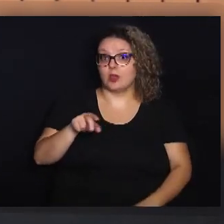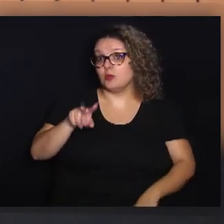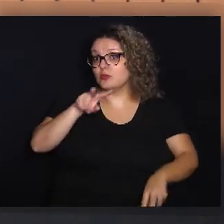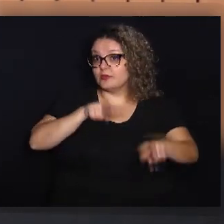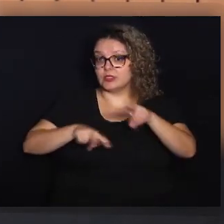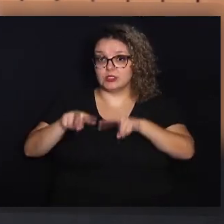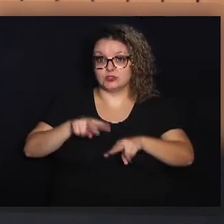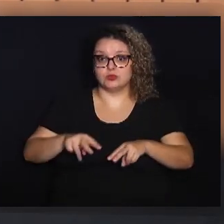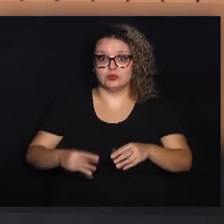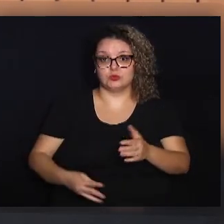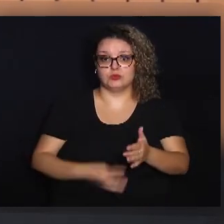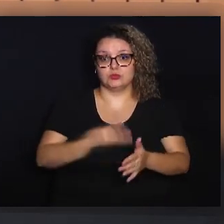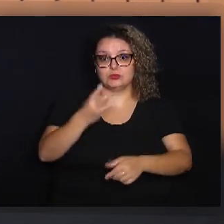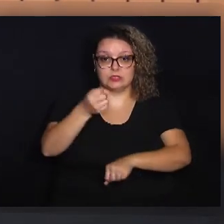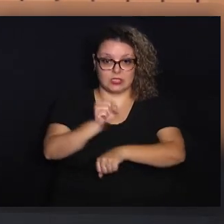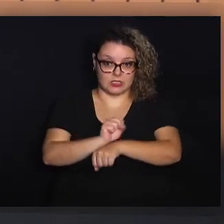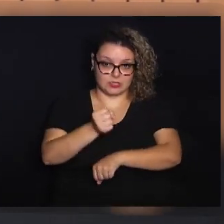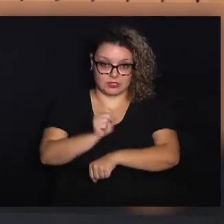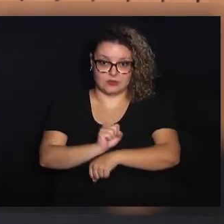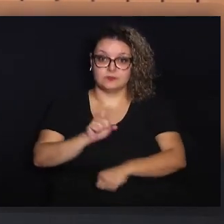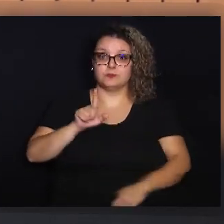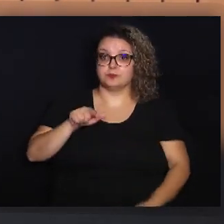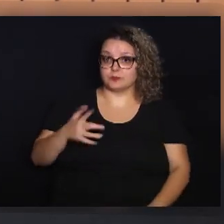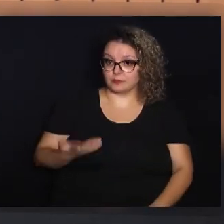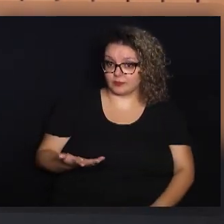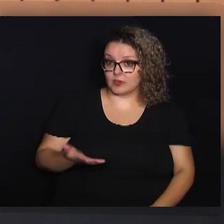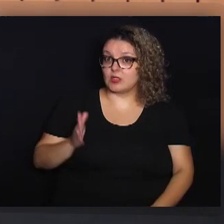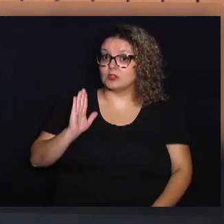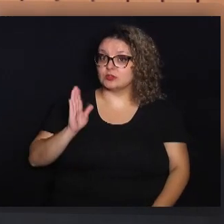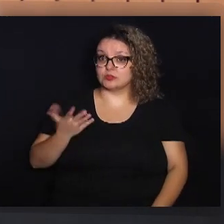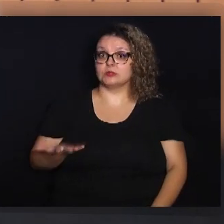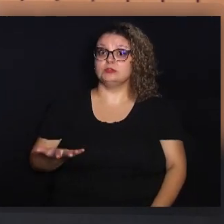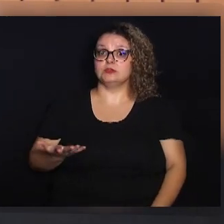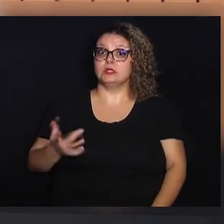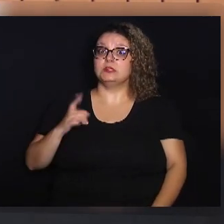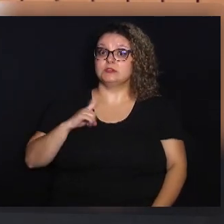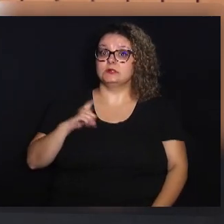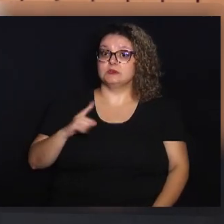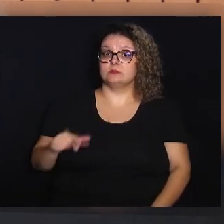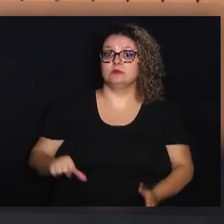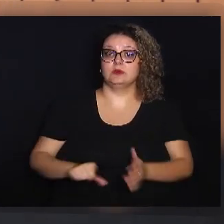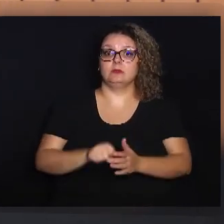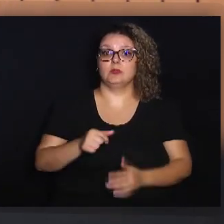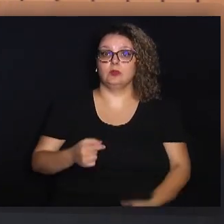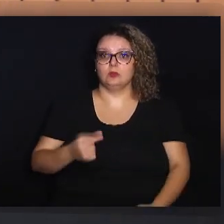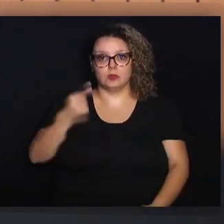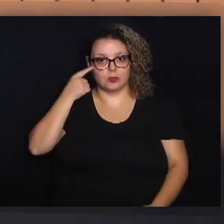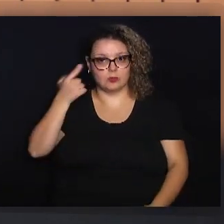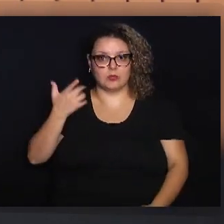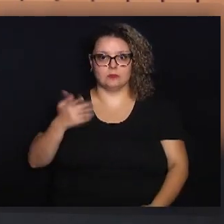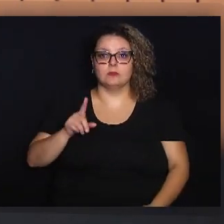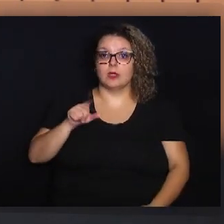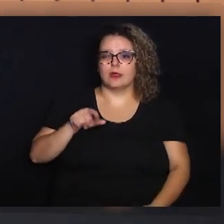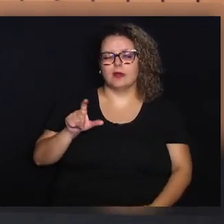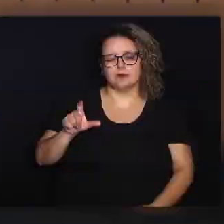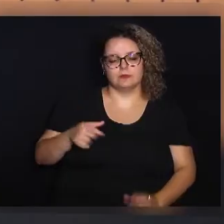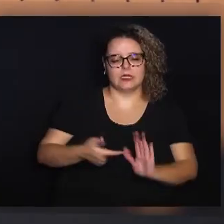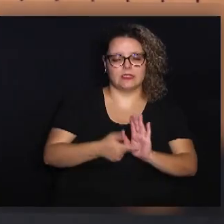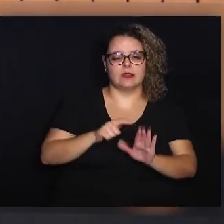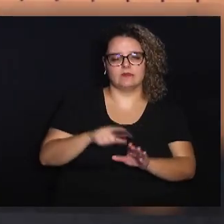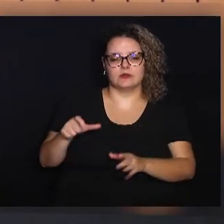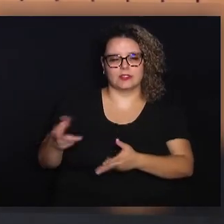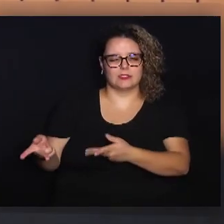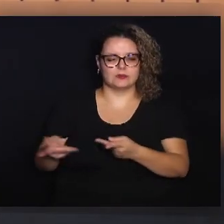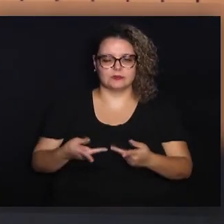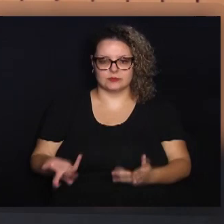visual os três primeiros segundos é o que você já causa a primeira impressão é o teu cartão de visita a